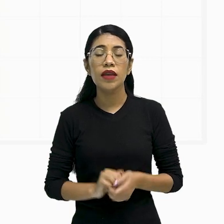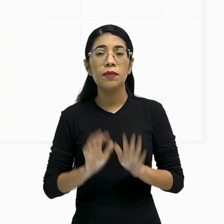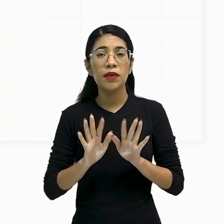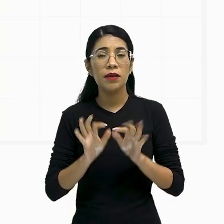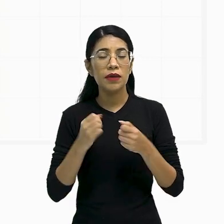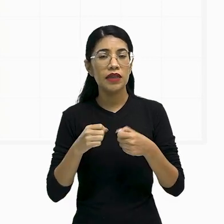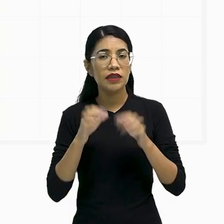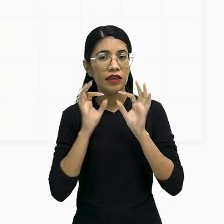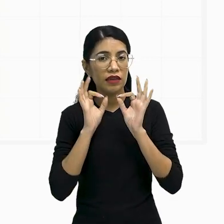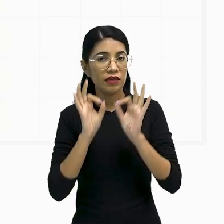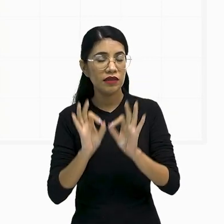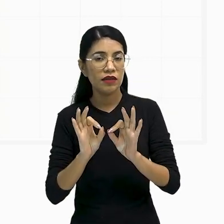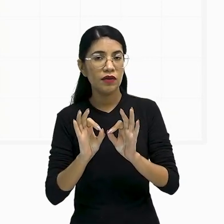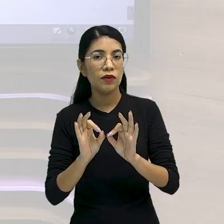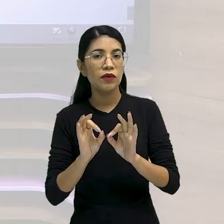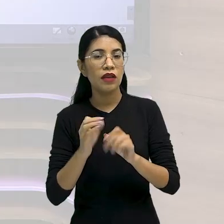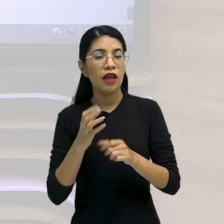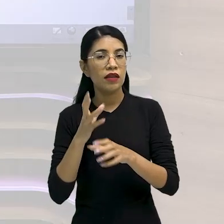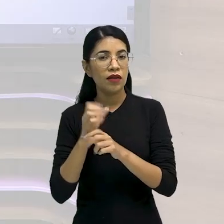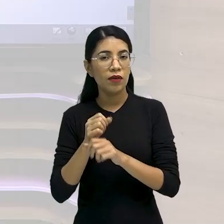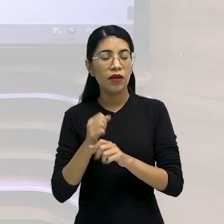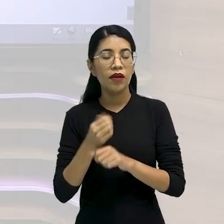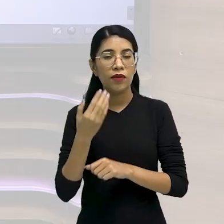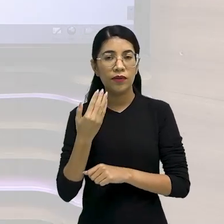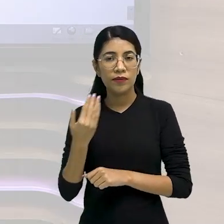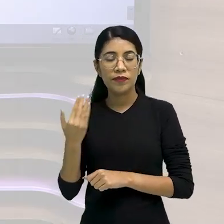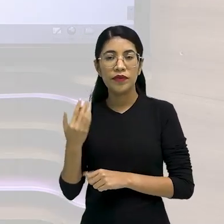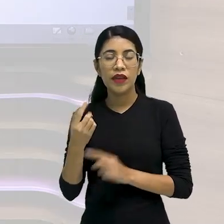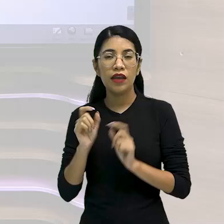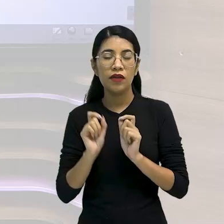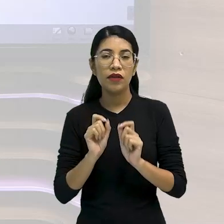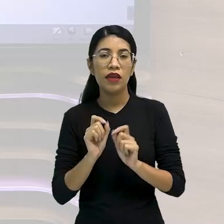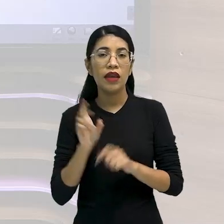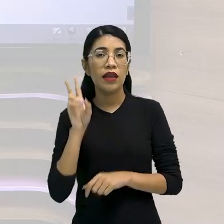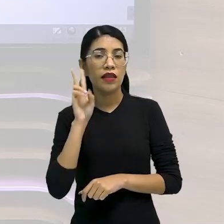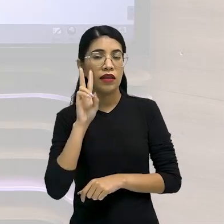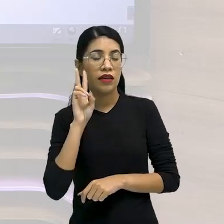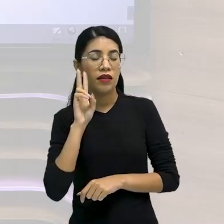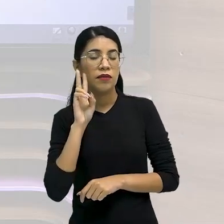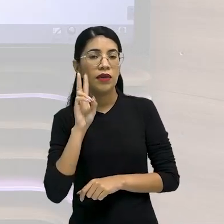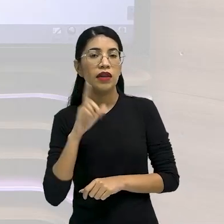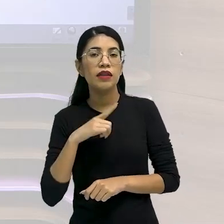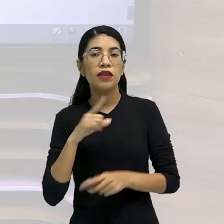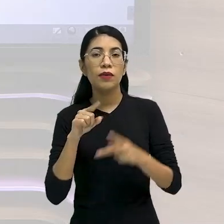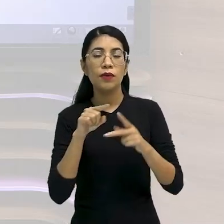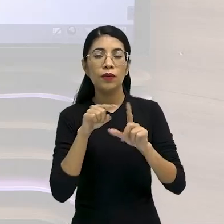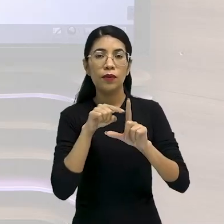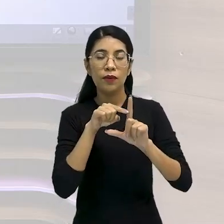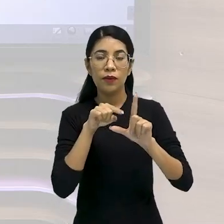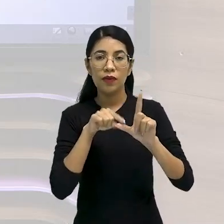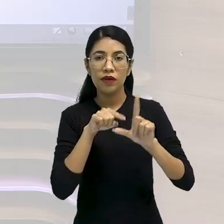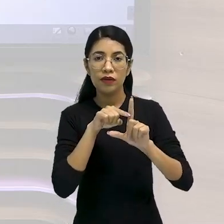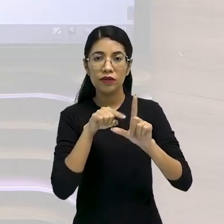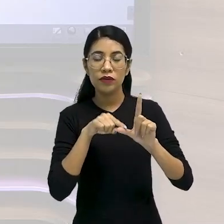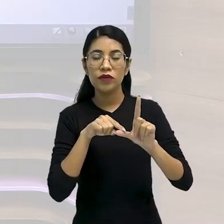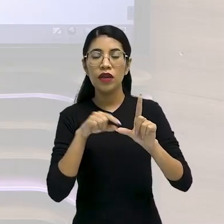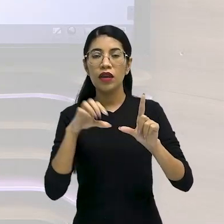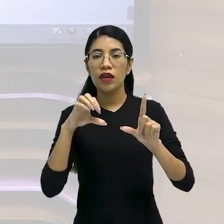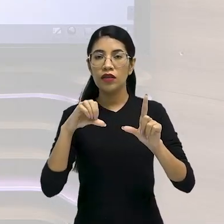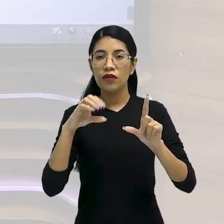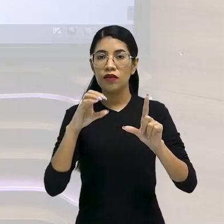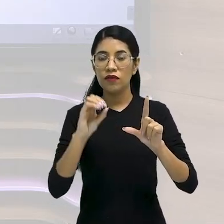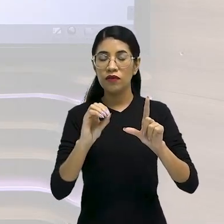observação que a gente tem que fazer nesse exercício, né, é só lembrar que esse ângulo aqui é um ângulo reto e que o valor dele